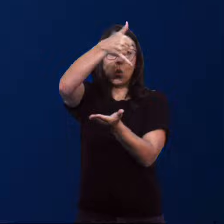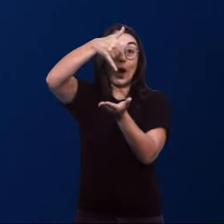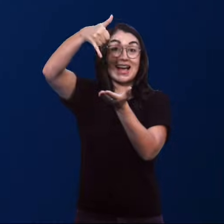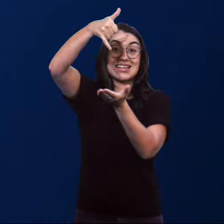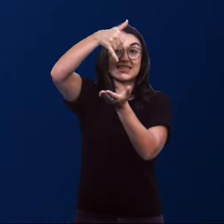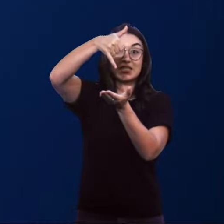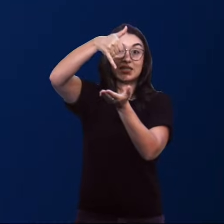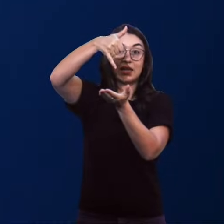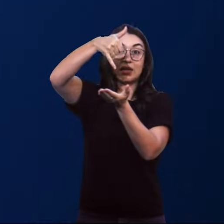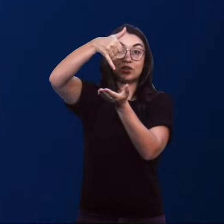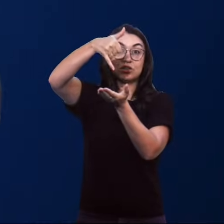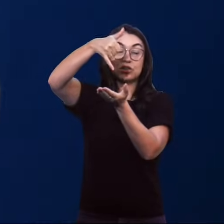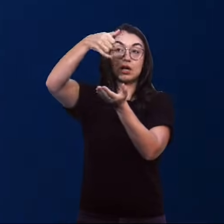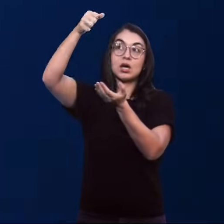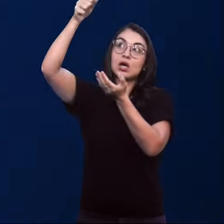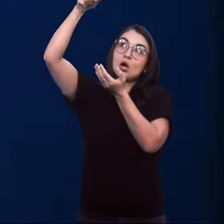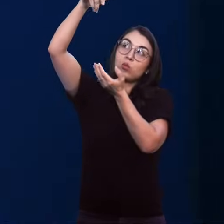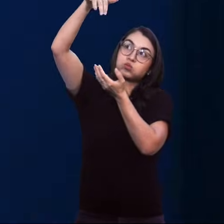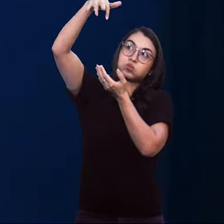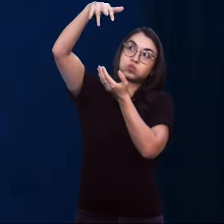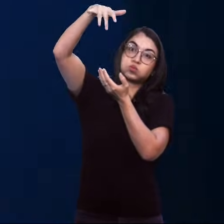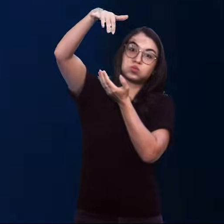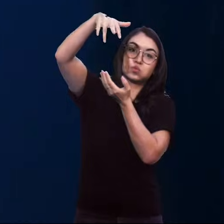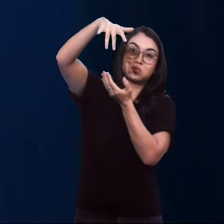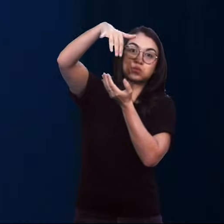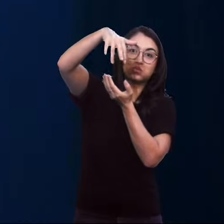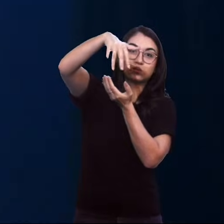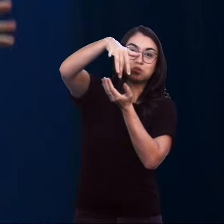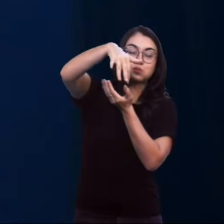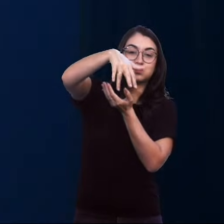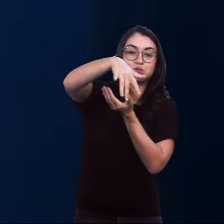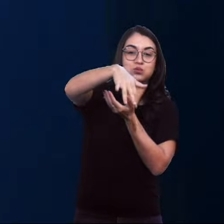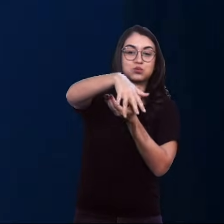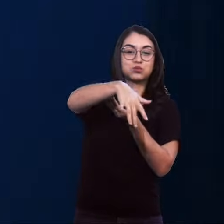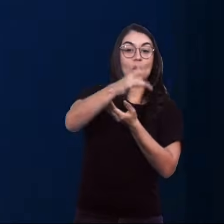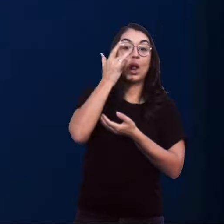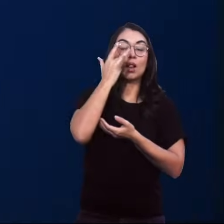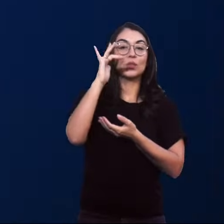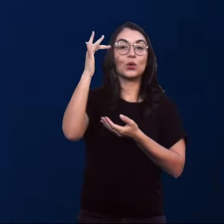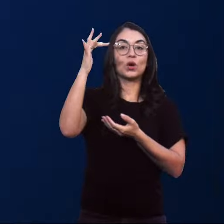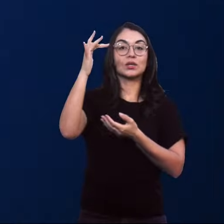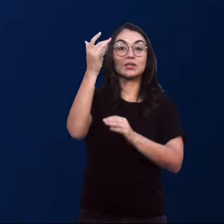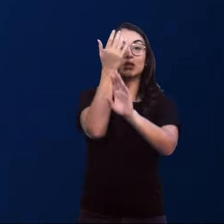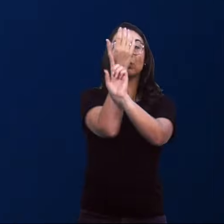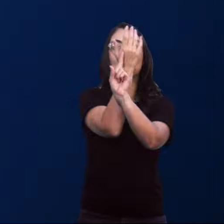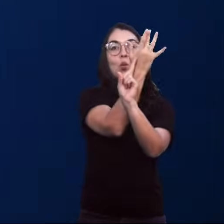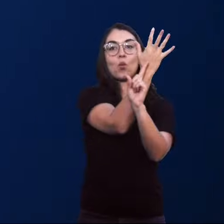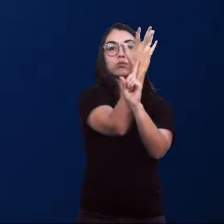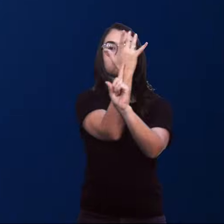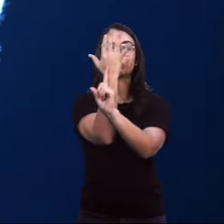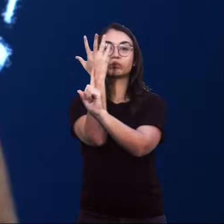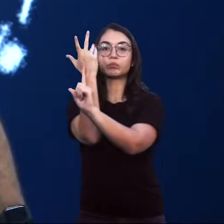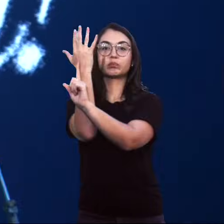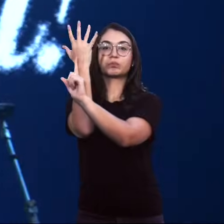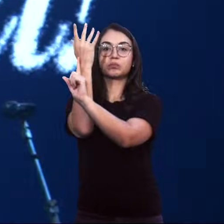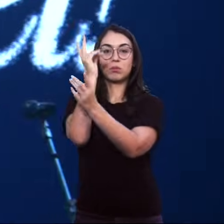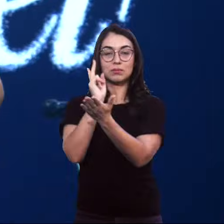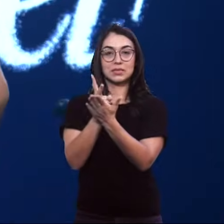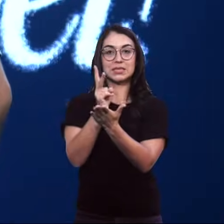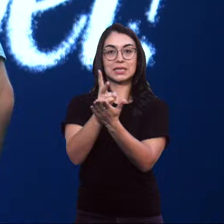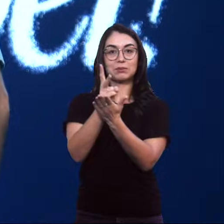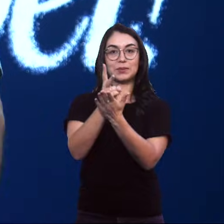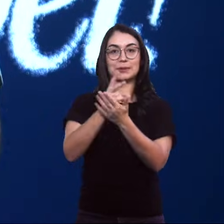saía daquelas 2 árvores, passava pelo tubo e mantinha o fogo do candelabro aceso.